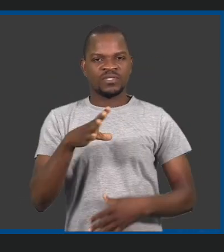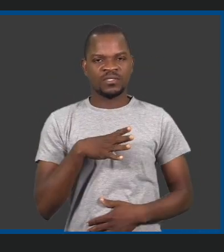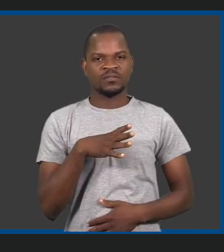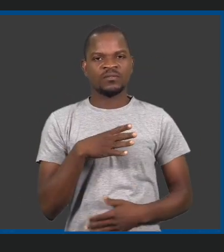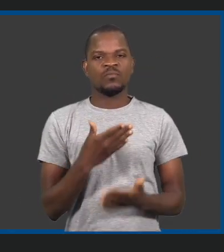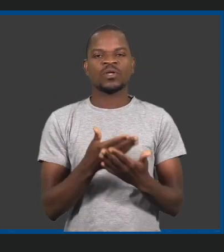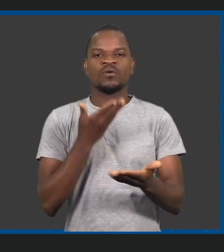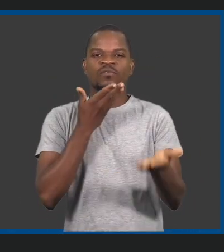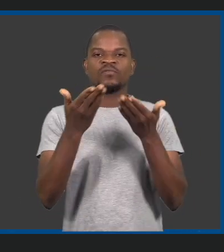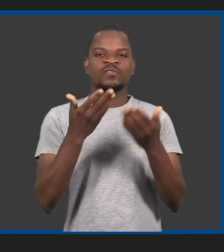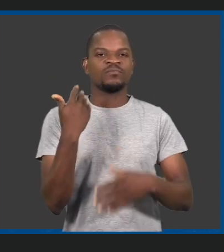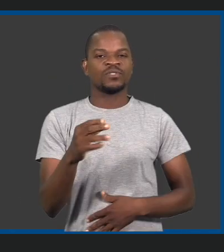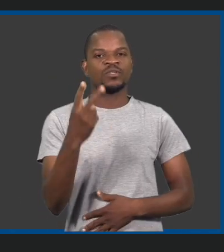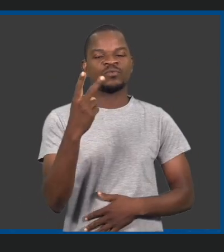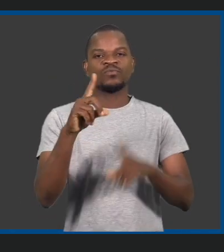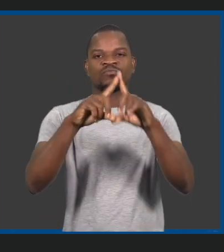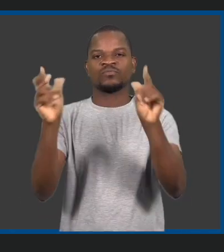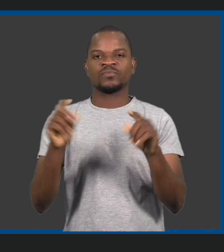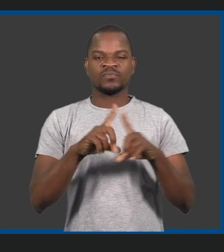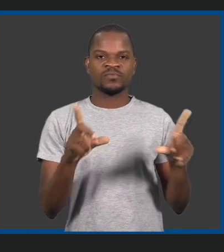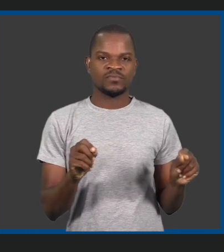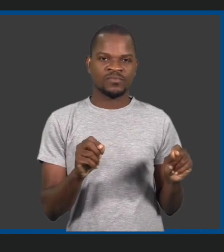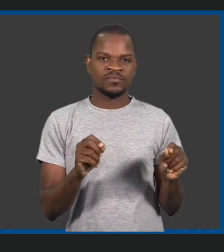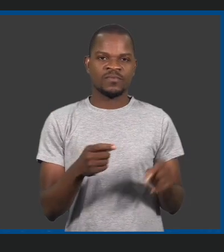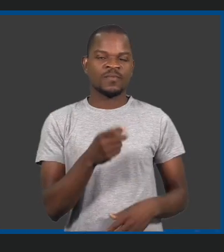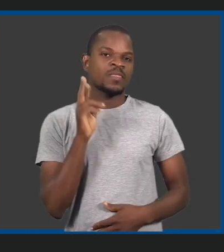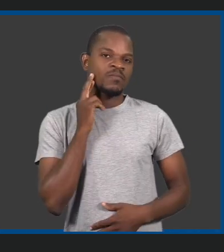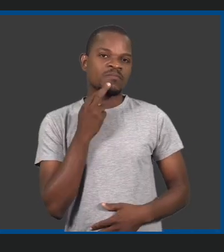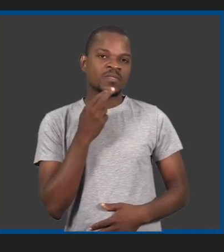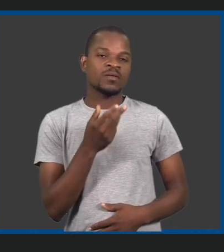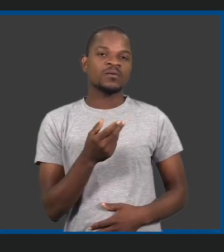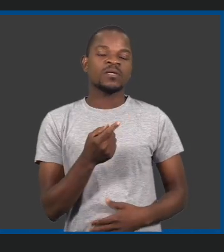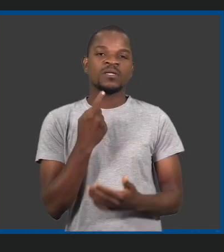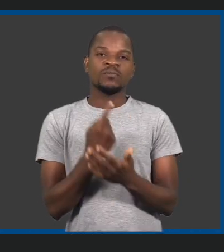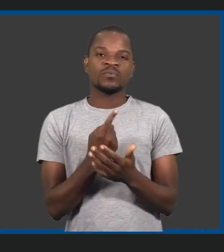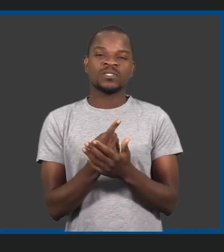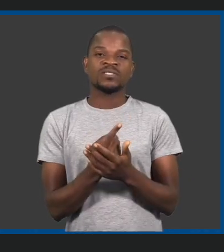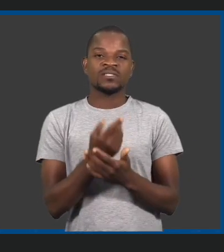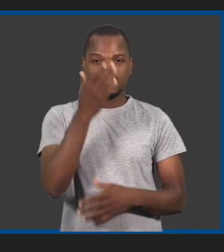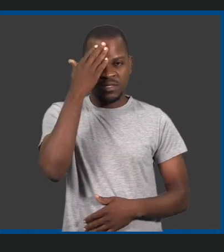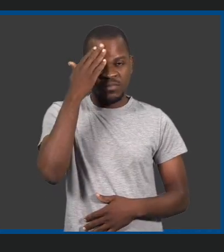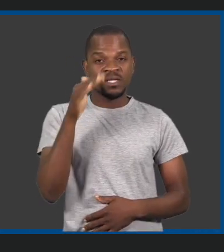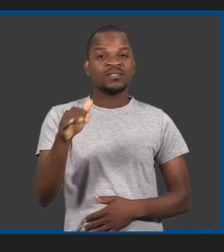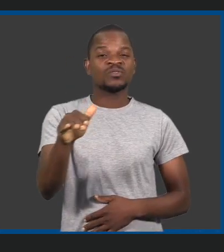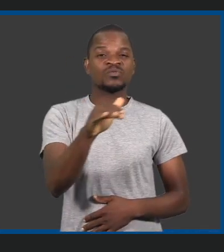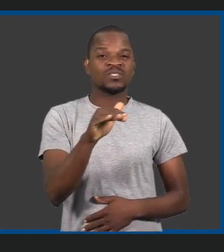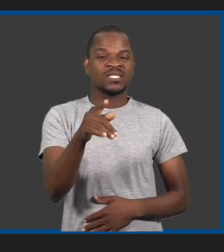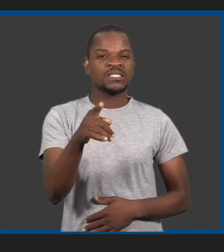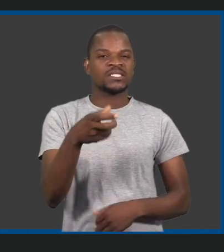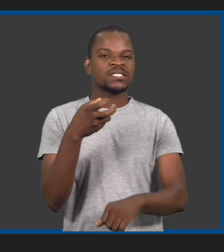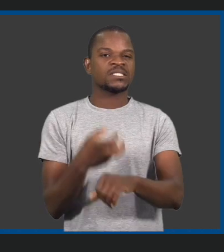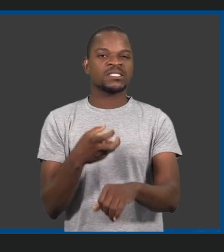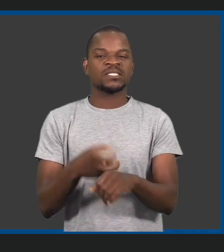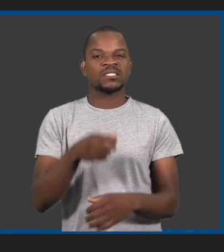importante é que a sociedade é muito humana, a sociedade é muito egoísta. E